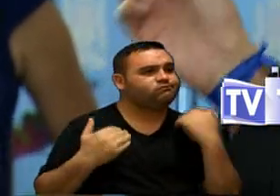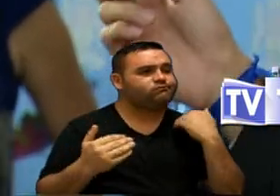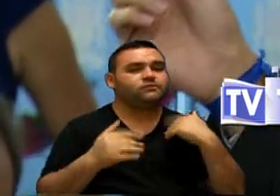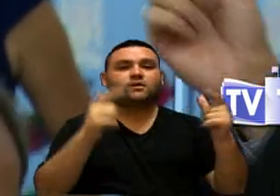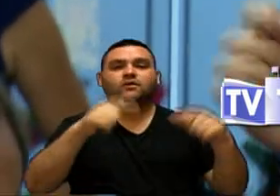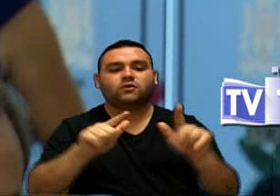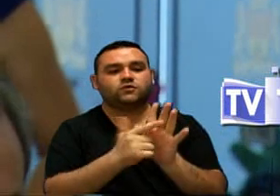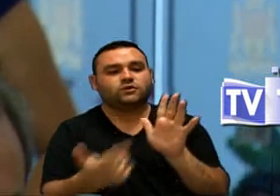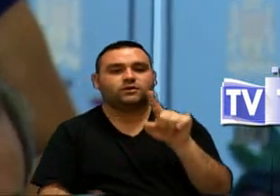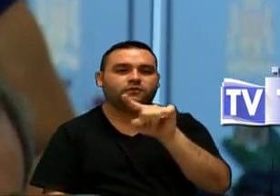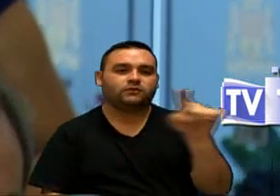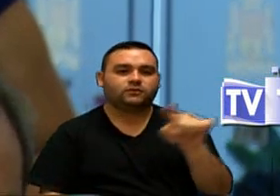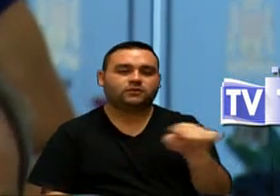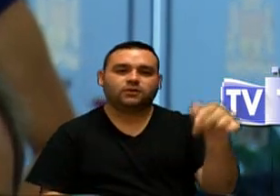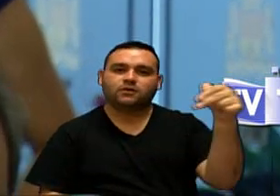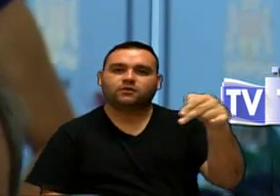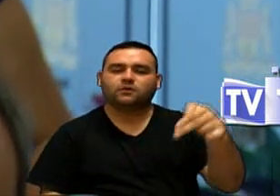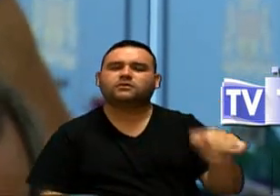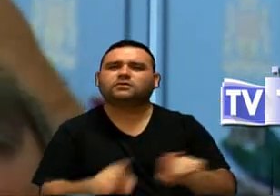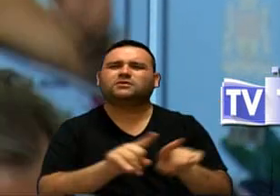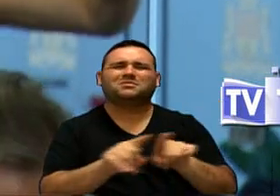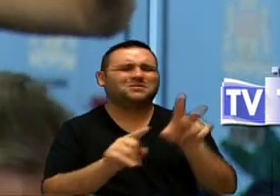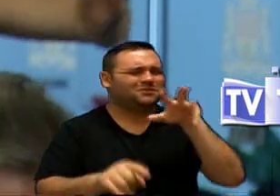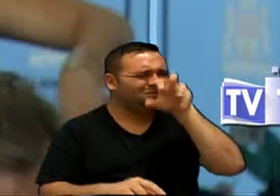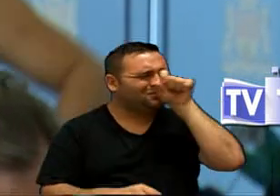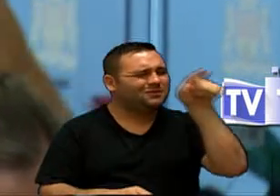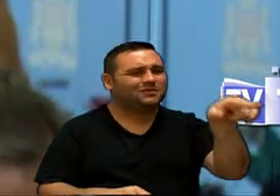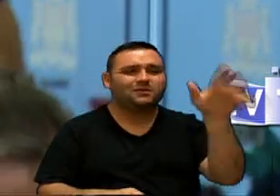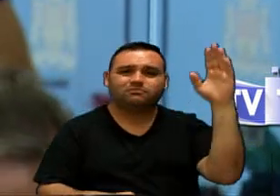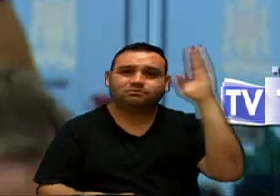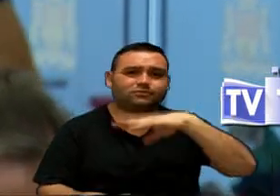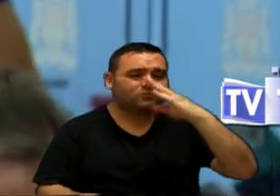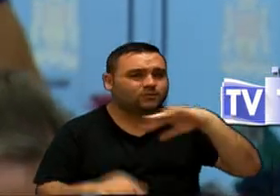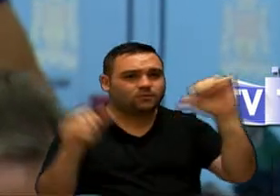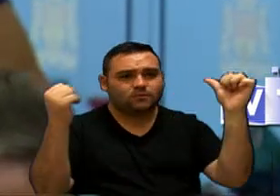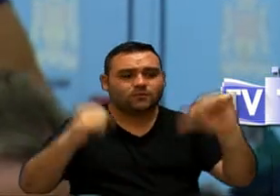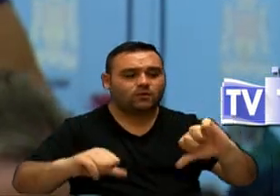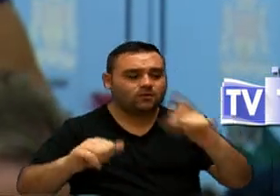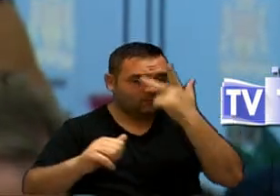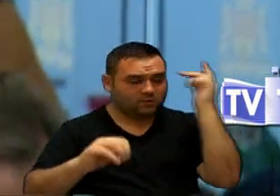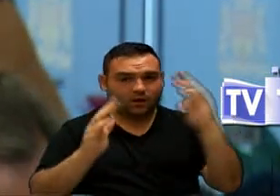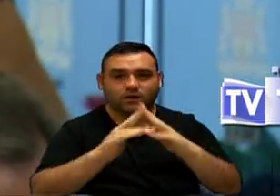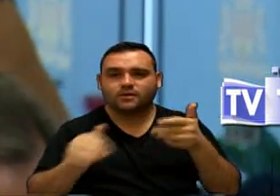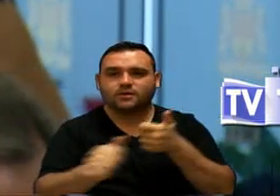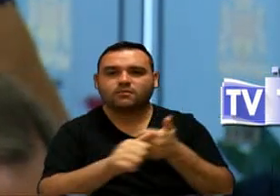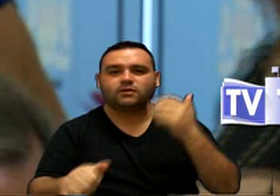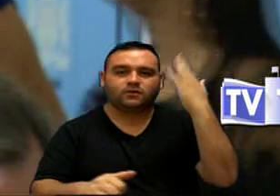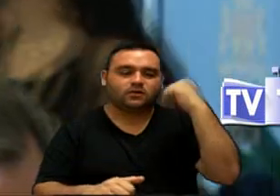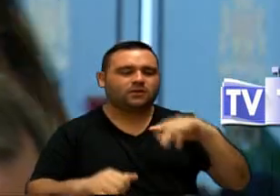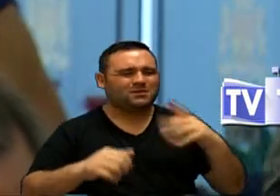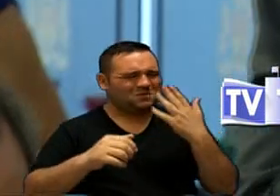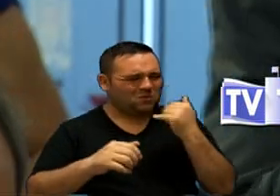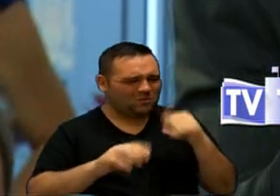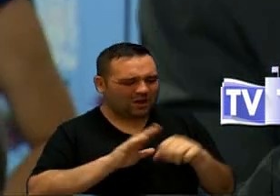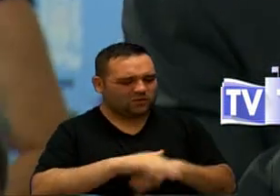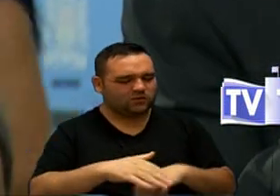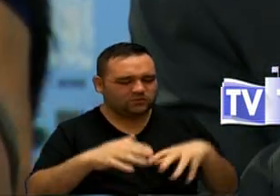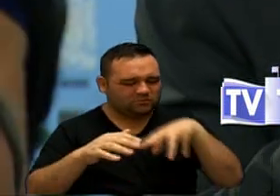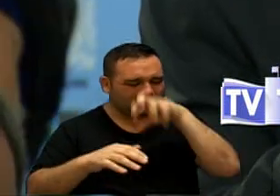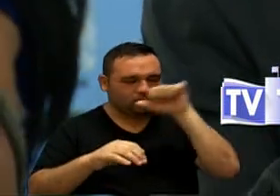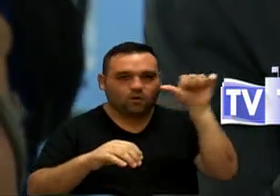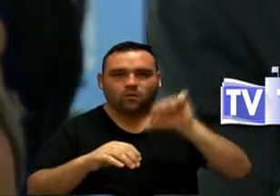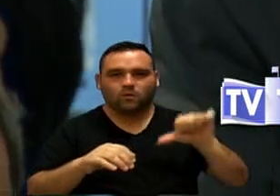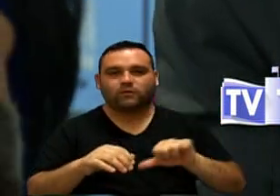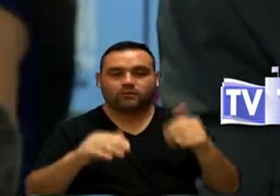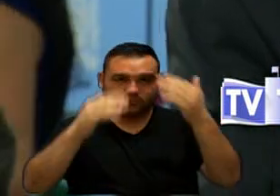Jornal Zenorte. E o cheiro está insuportável ainda na Zona Norte. Quem mora ali sabe o que é jantar com aquele cheiro. Muito obrigado, senhor